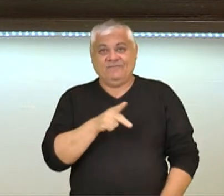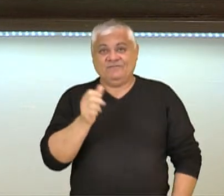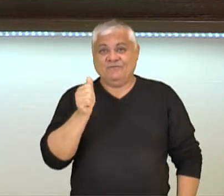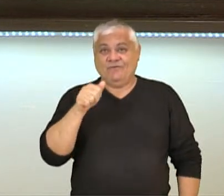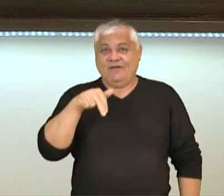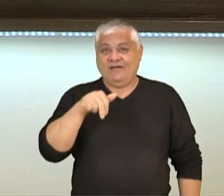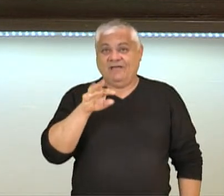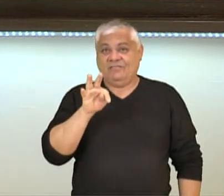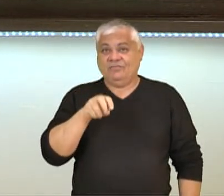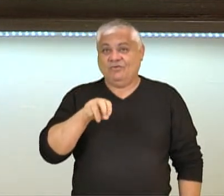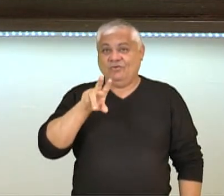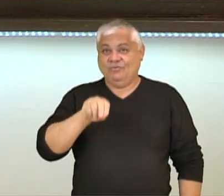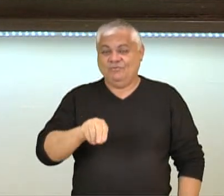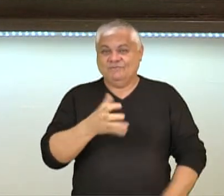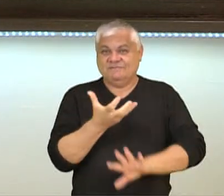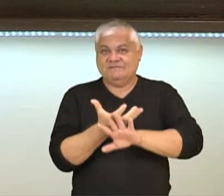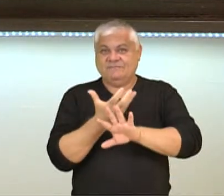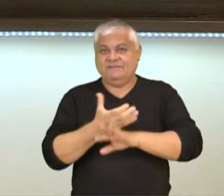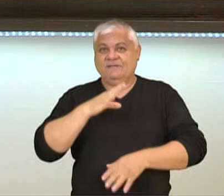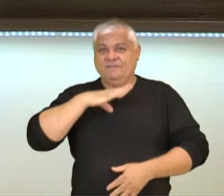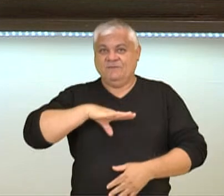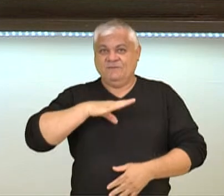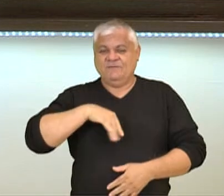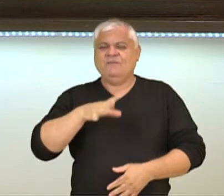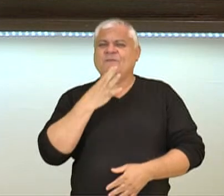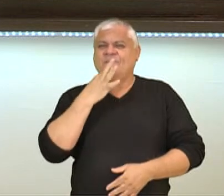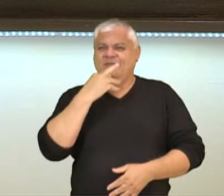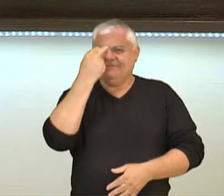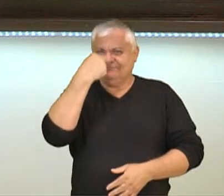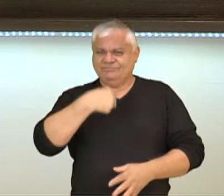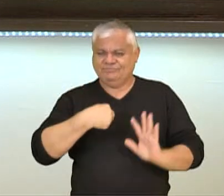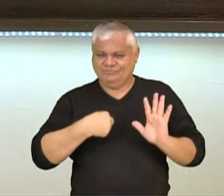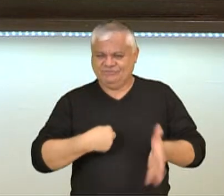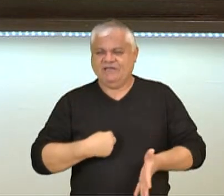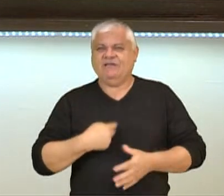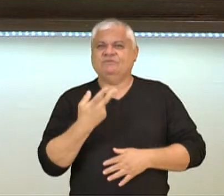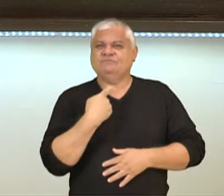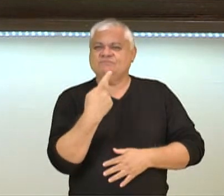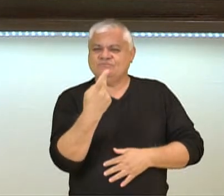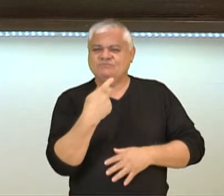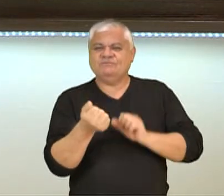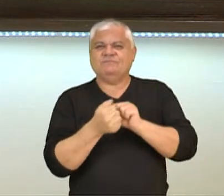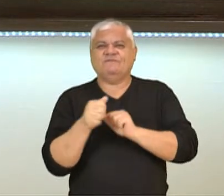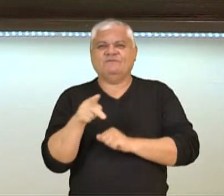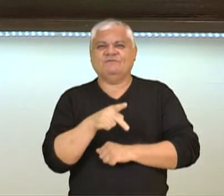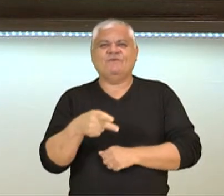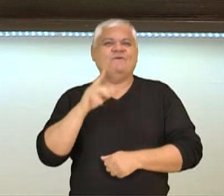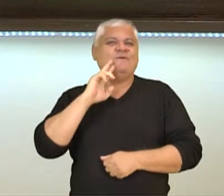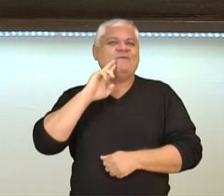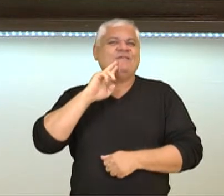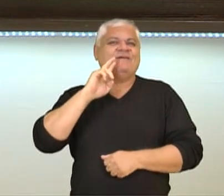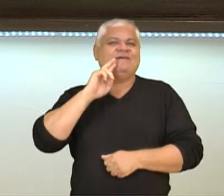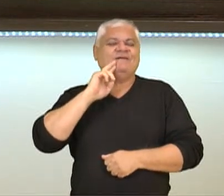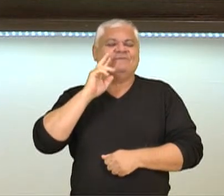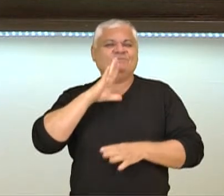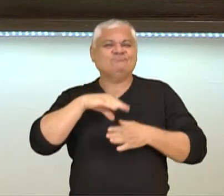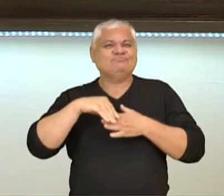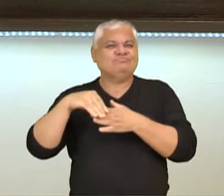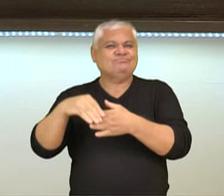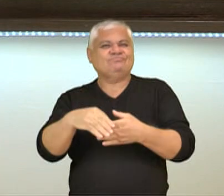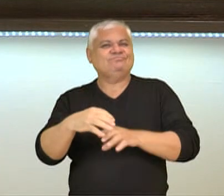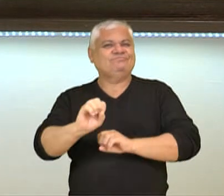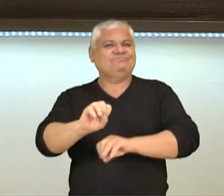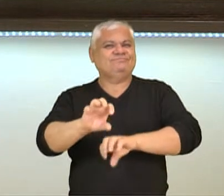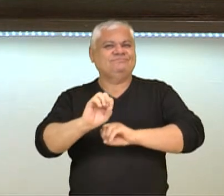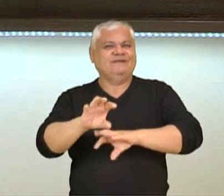Antônio, professor de língua portuguesa de vocês. Vocês já me conhecem. Hoje estamos eu e o professor Ronaldo dirigindo esta